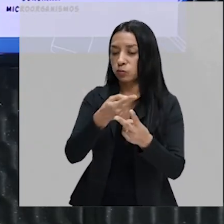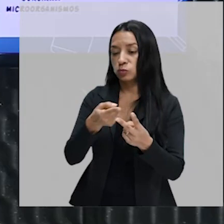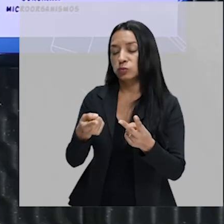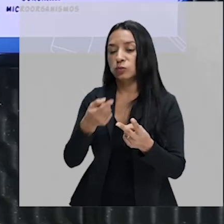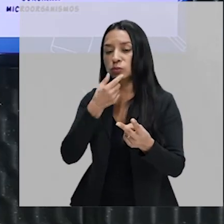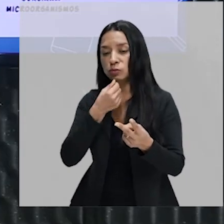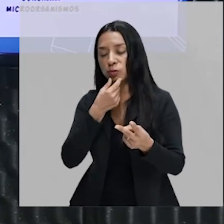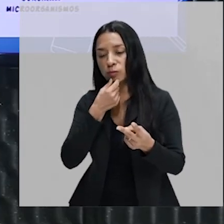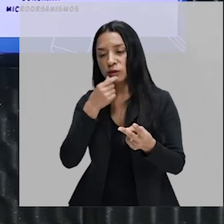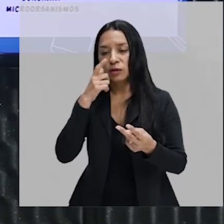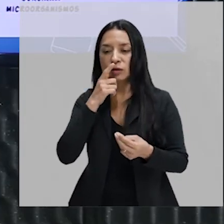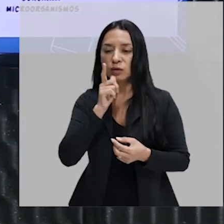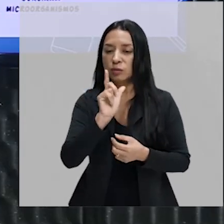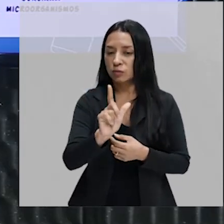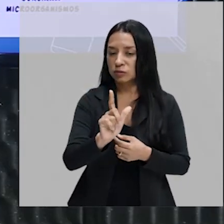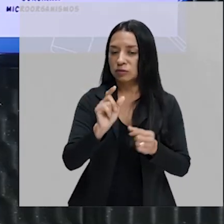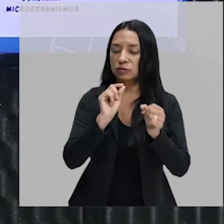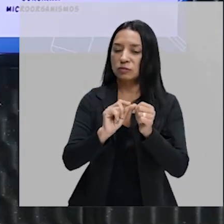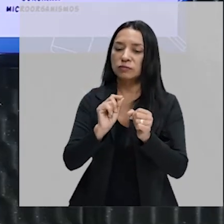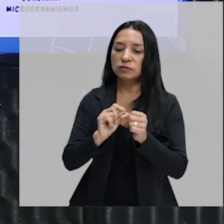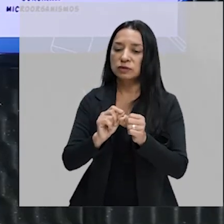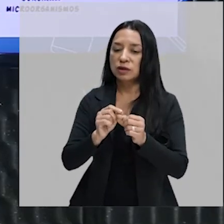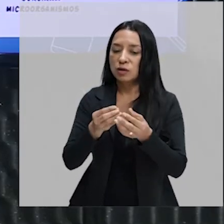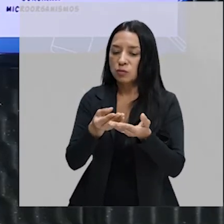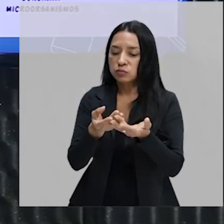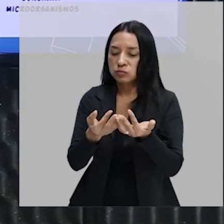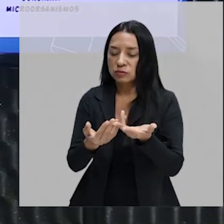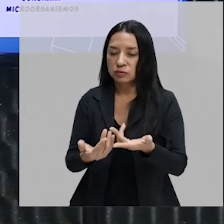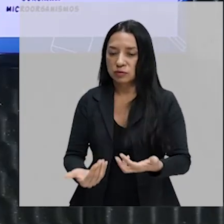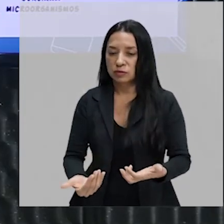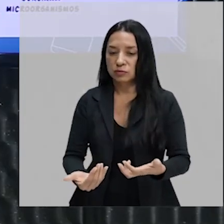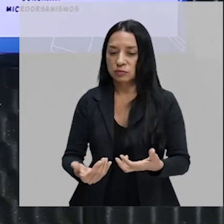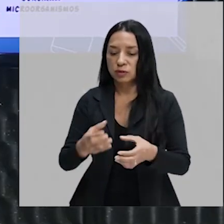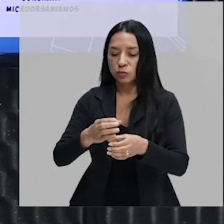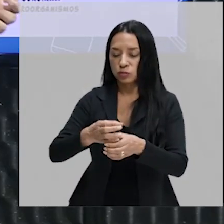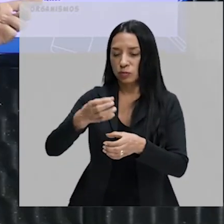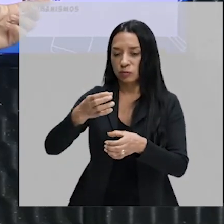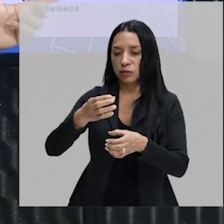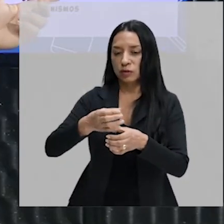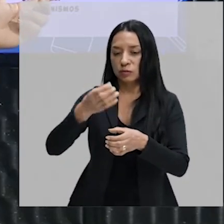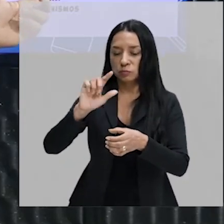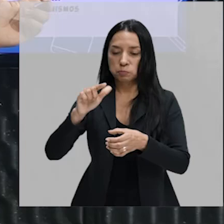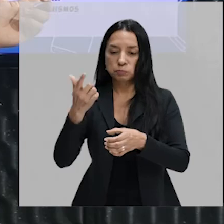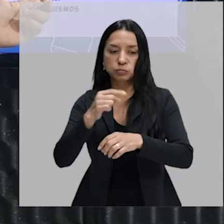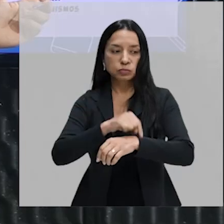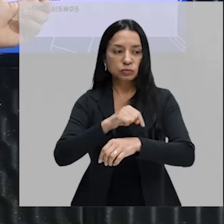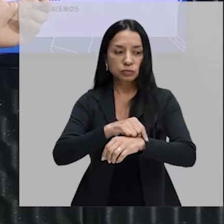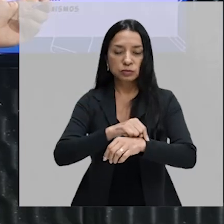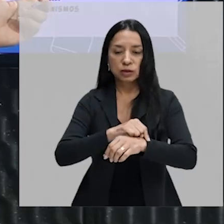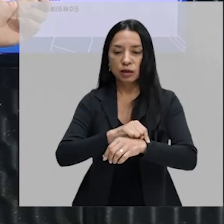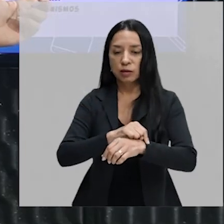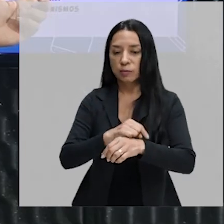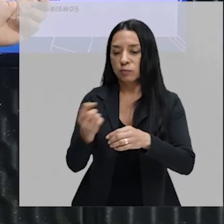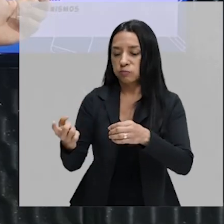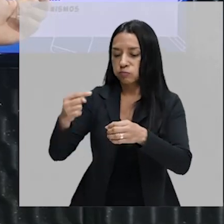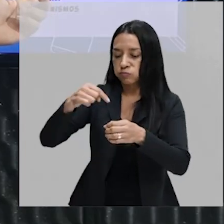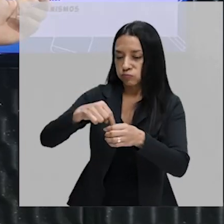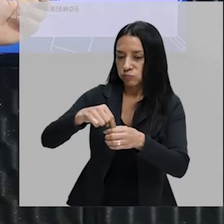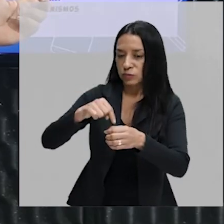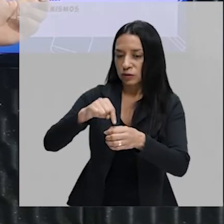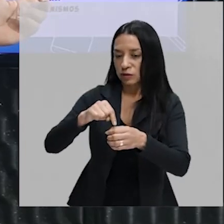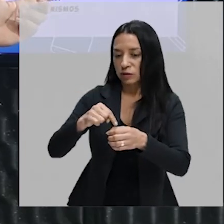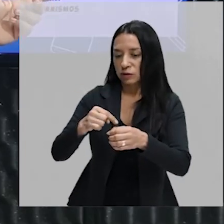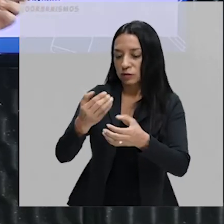conseguiu, ao fazer esse derretimento do balão, depois de um tempo, ele impediu que micro-organismos entrassem nesse